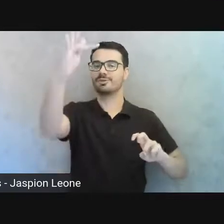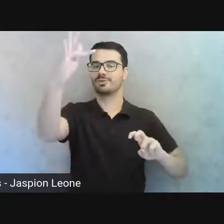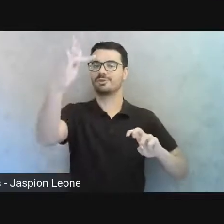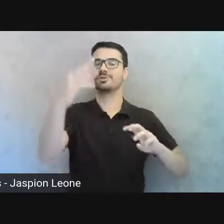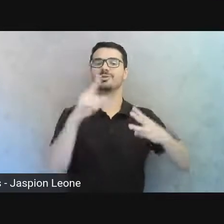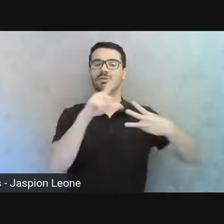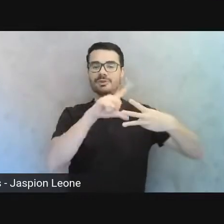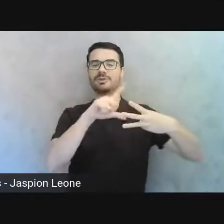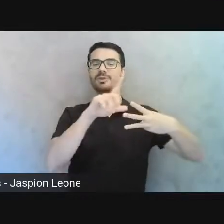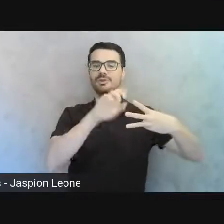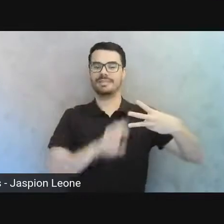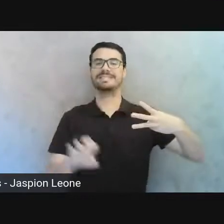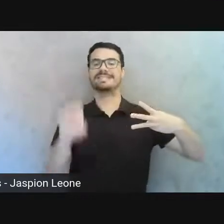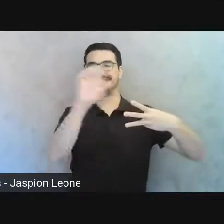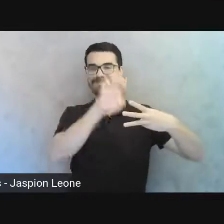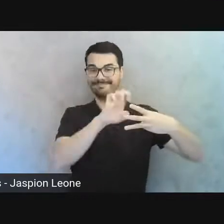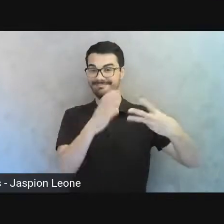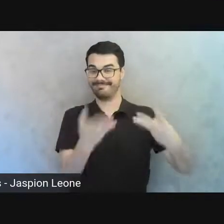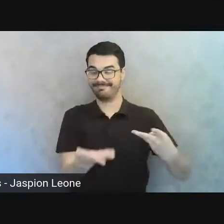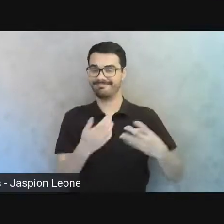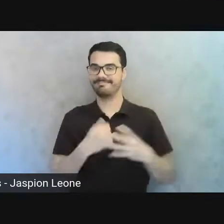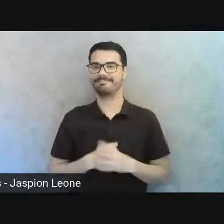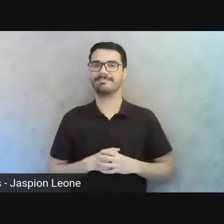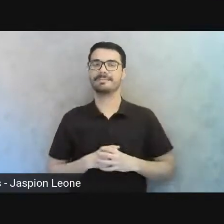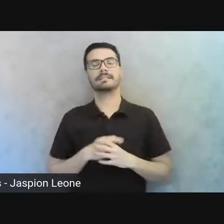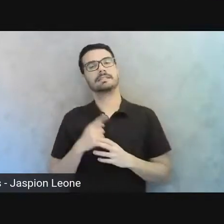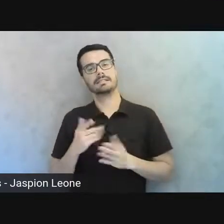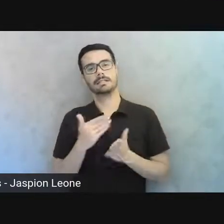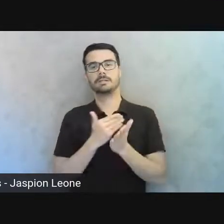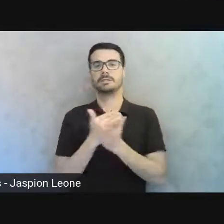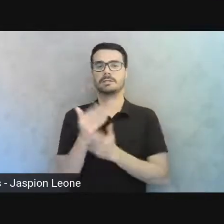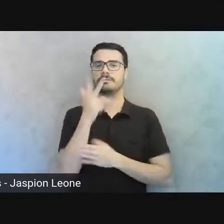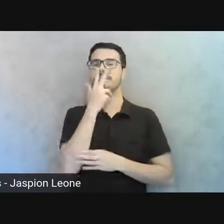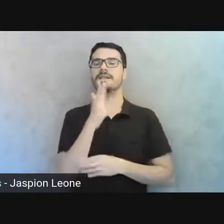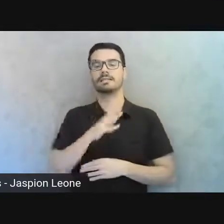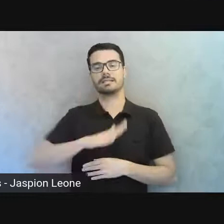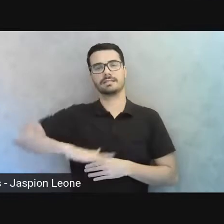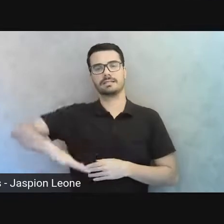corrupção, mas sim tende a induzir um ambiente econômico.